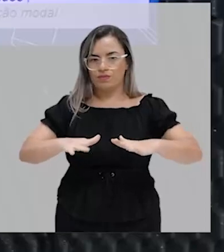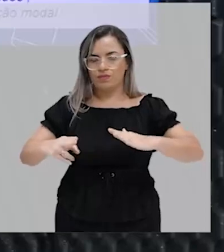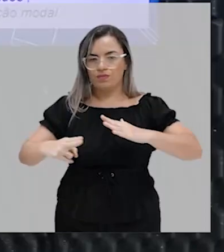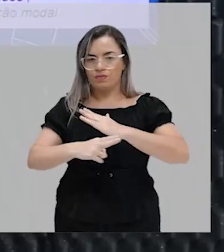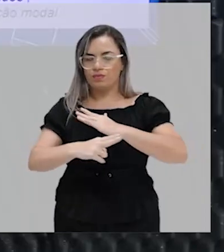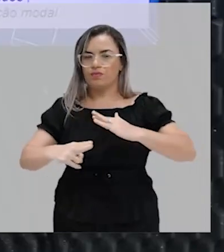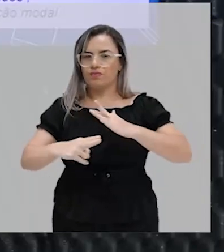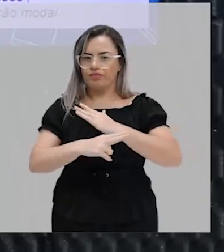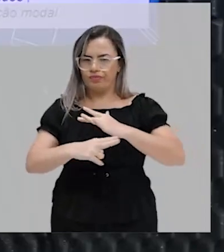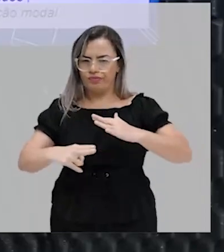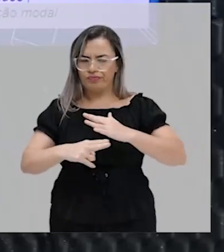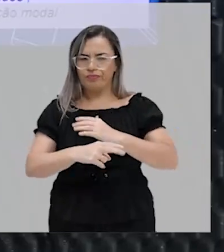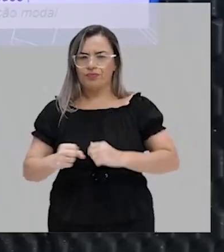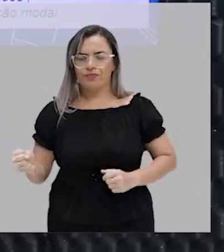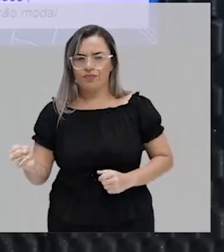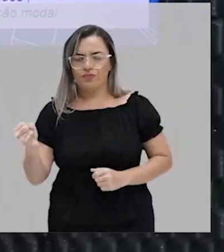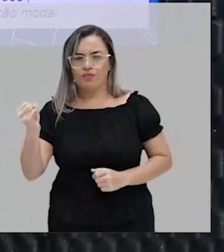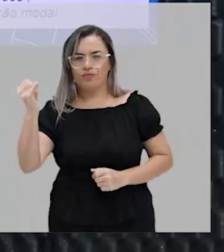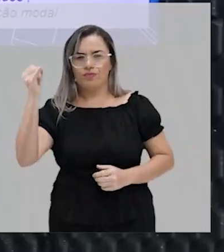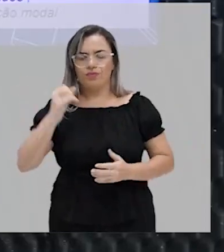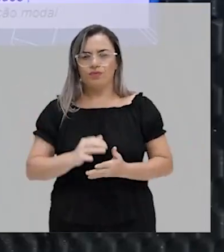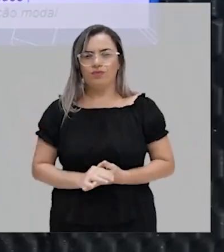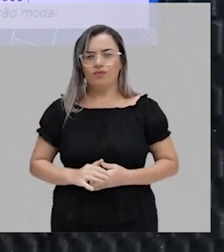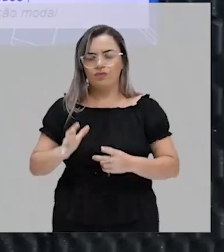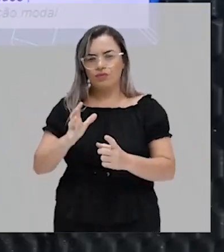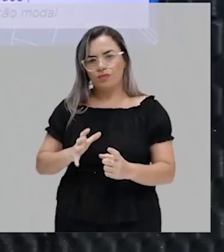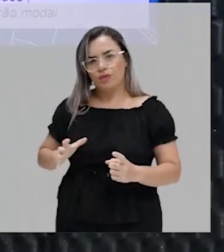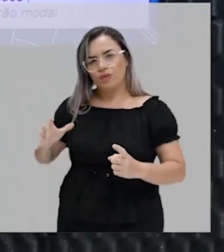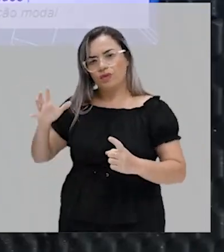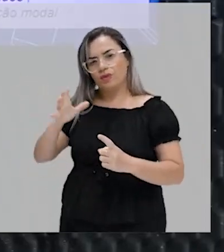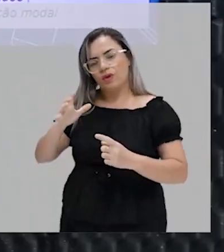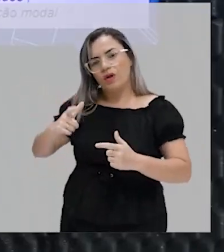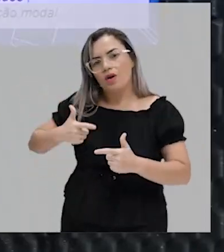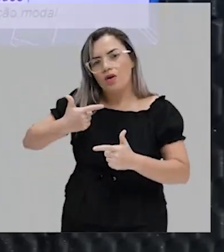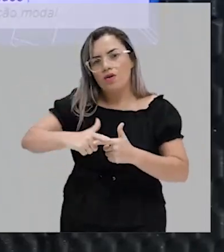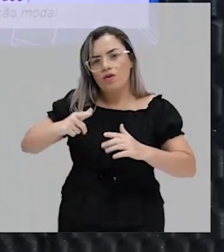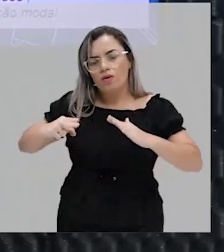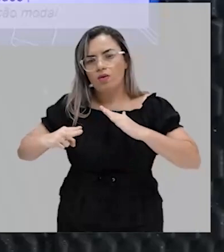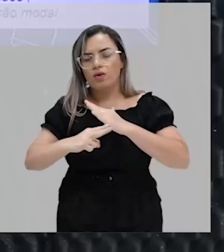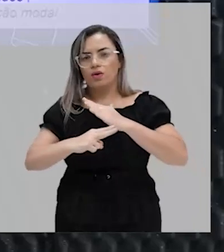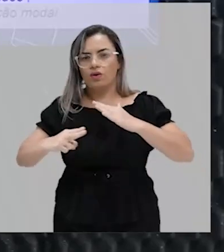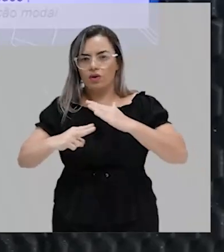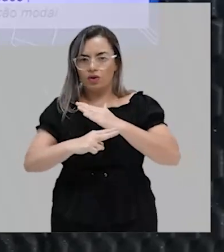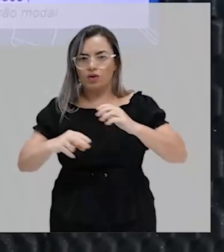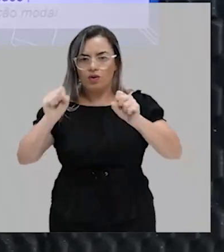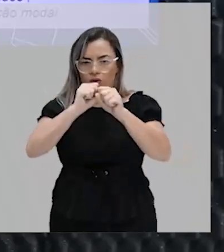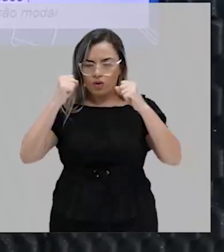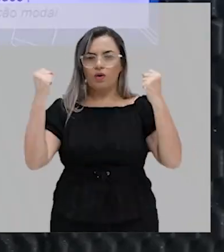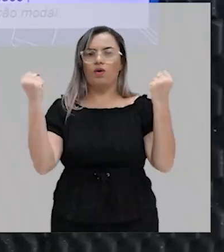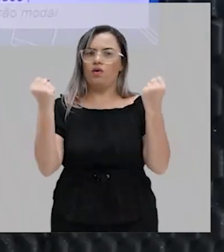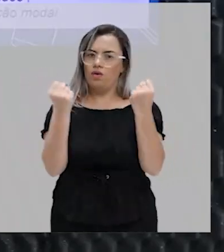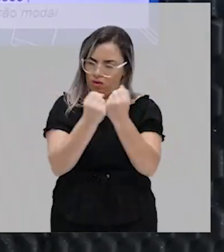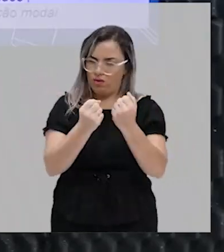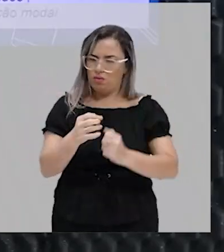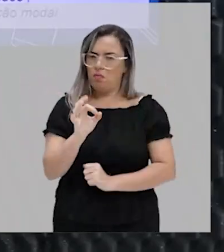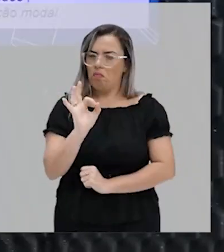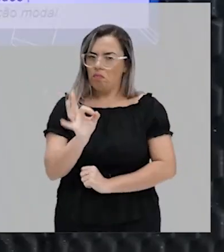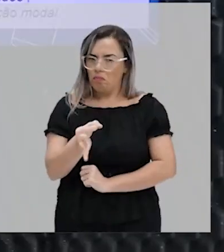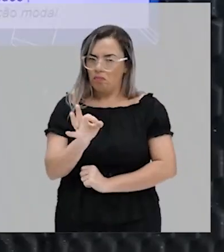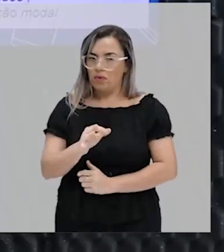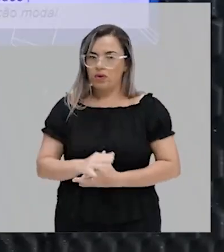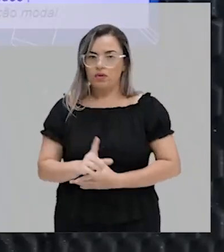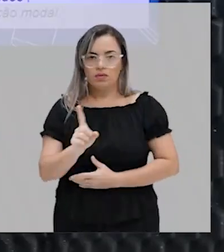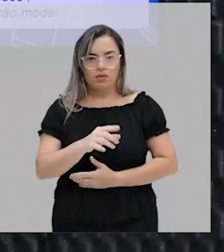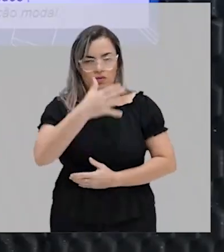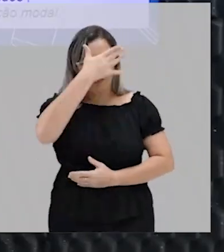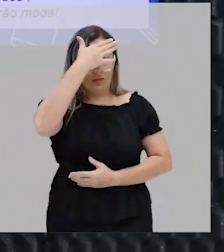questão muito atual, tá certo? Isso repercute as nossas problemáticas urbanas de cunho social, tá certo? Então, não